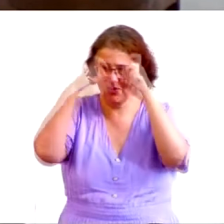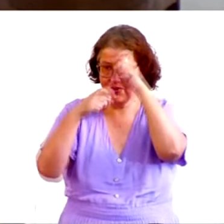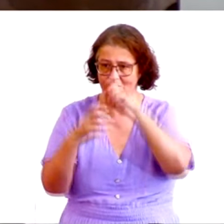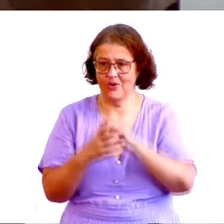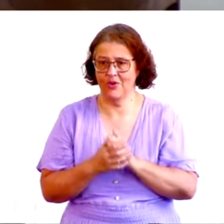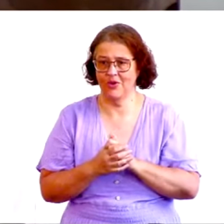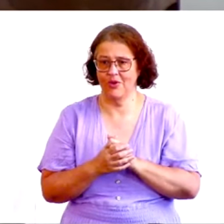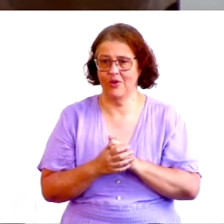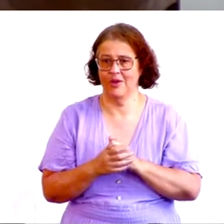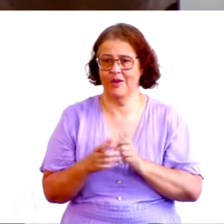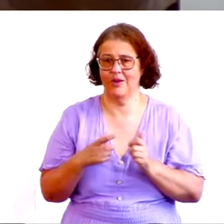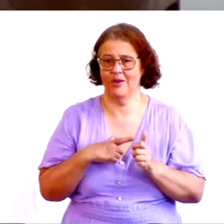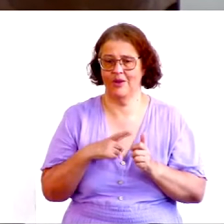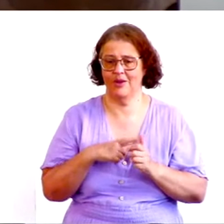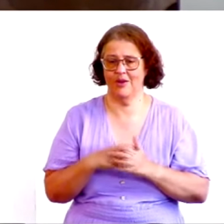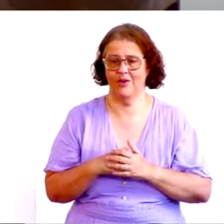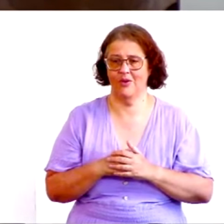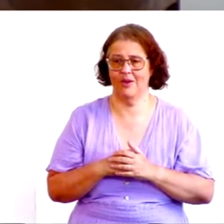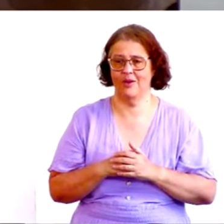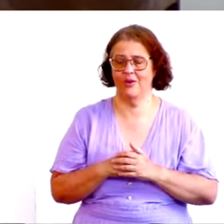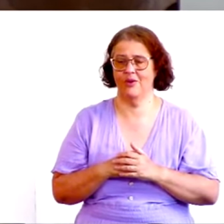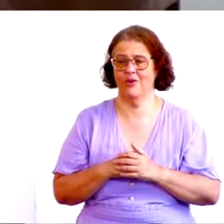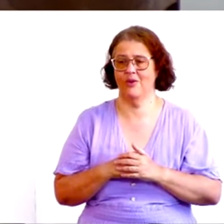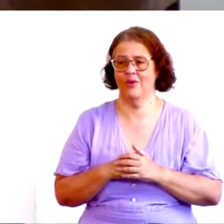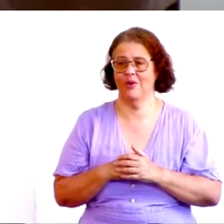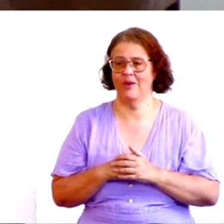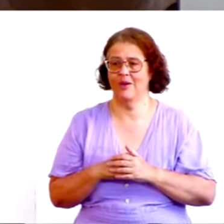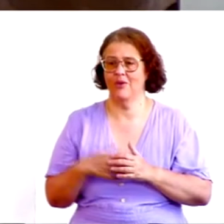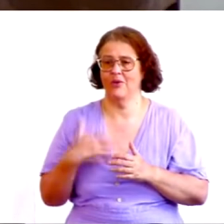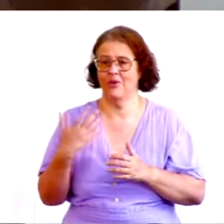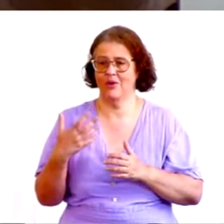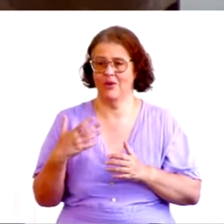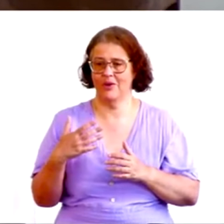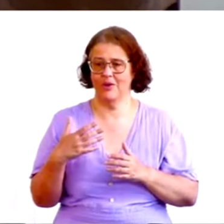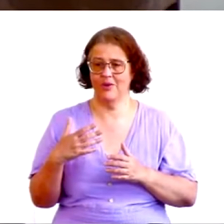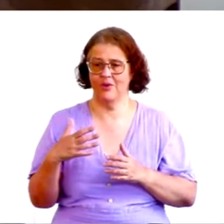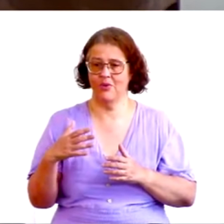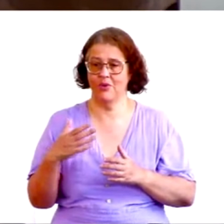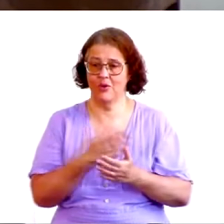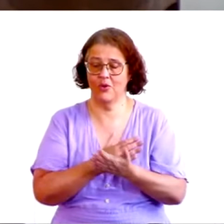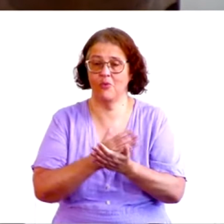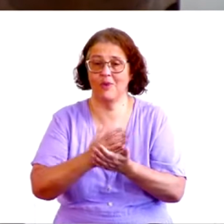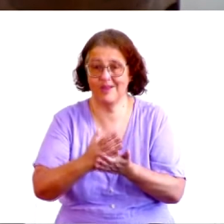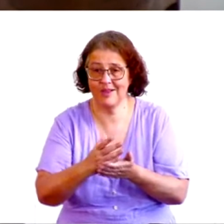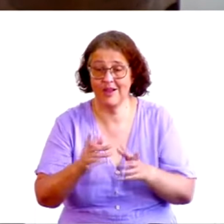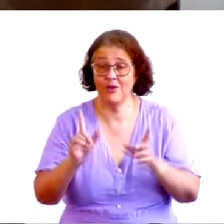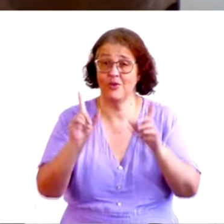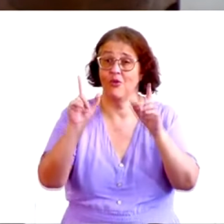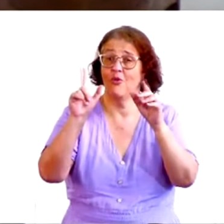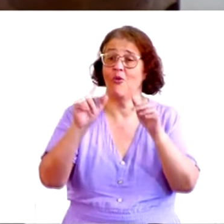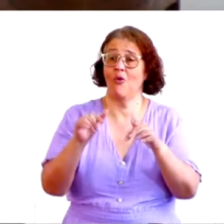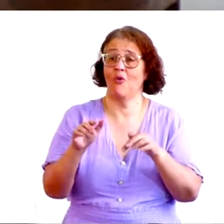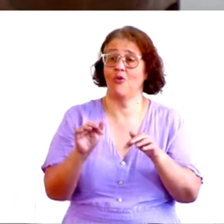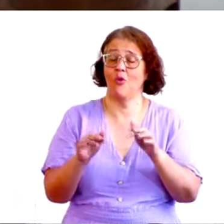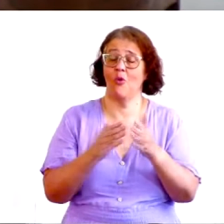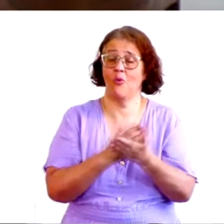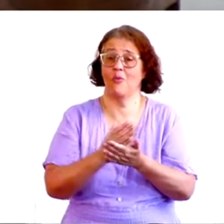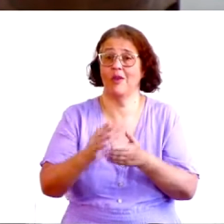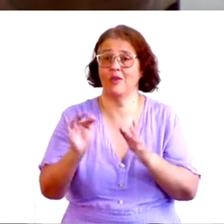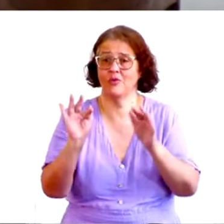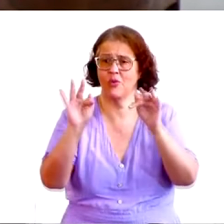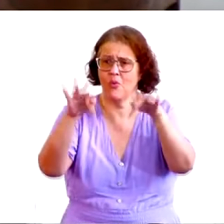de um filho ou de uma filha quando começamos quando terminamos um ano e começamos um ano olhando para um país